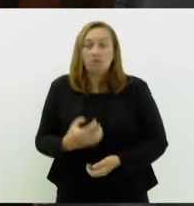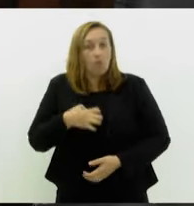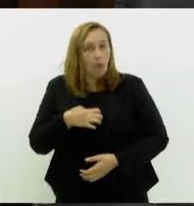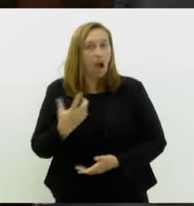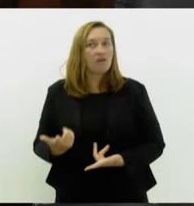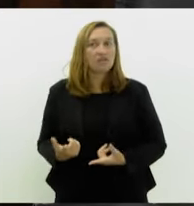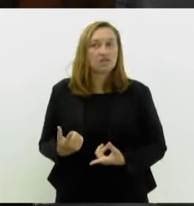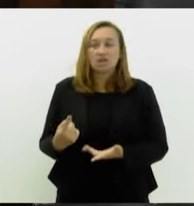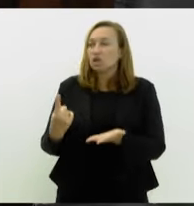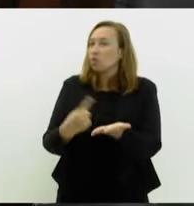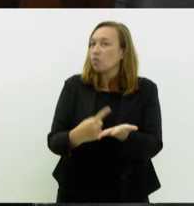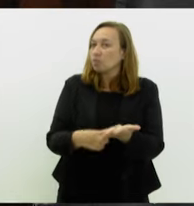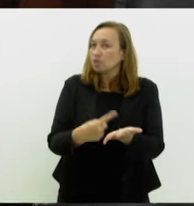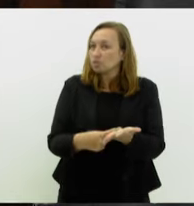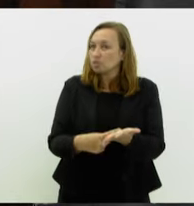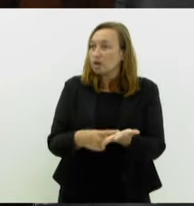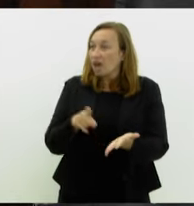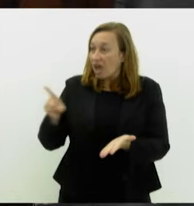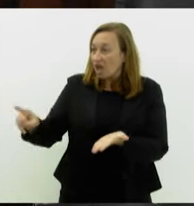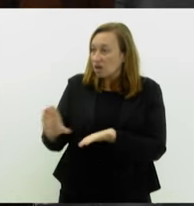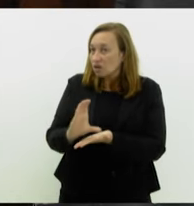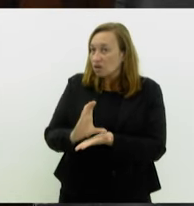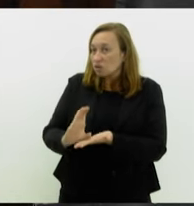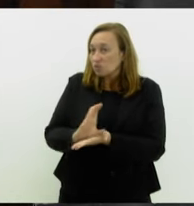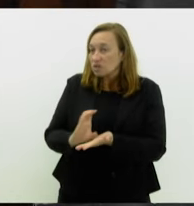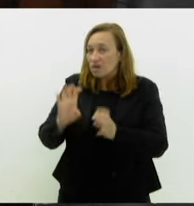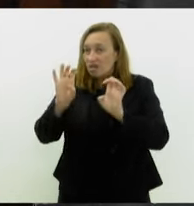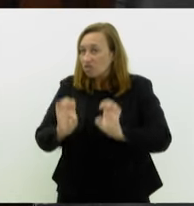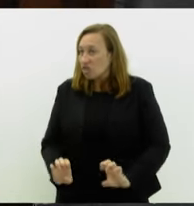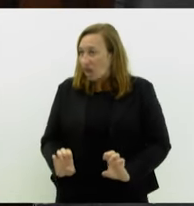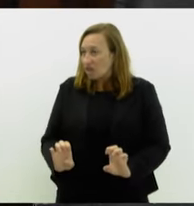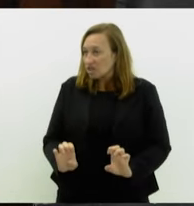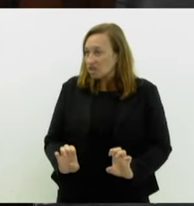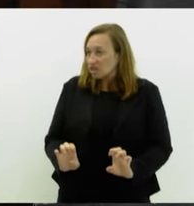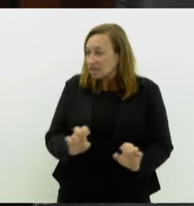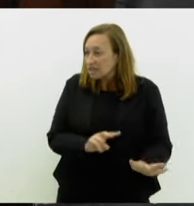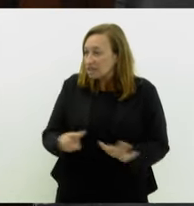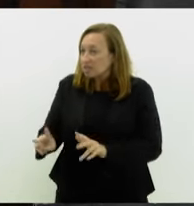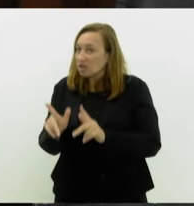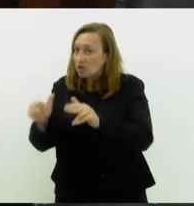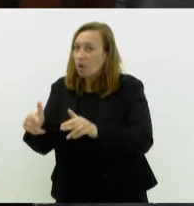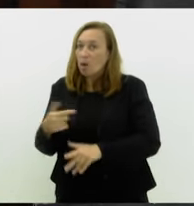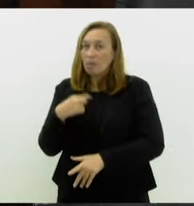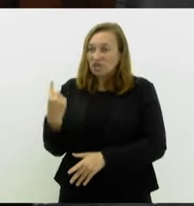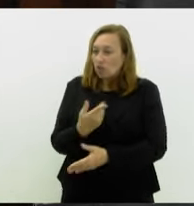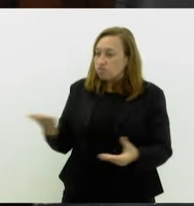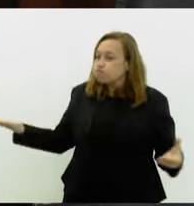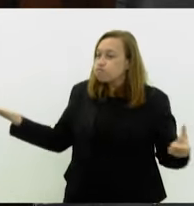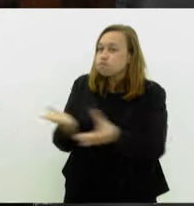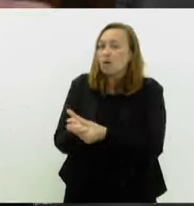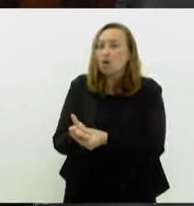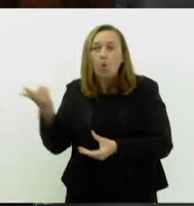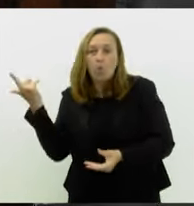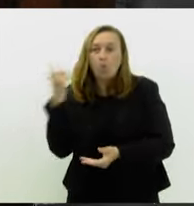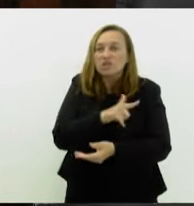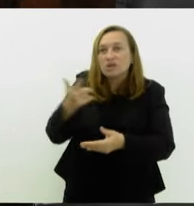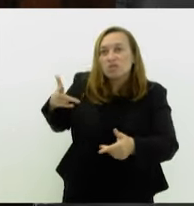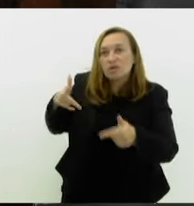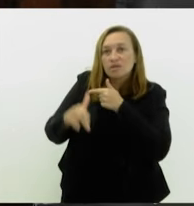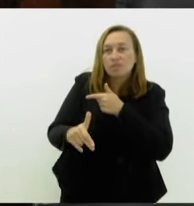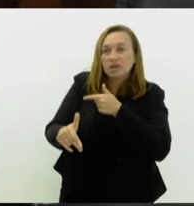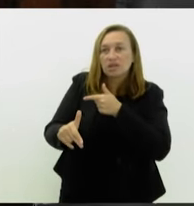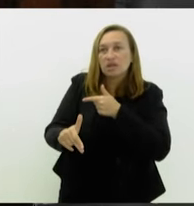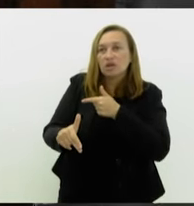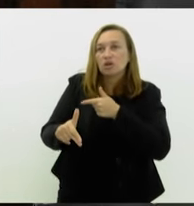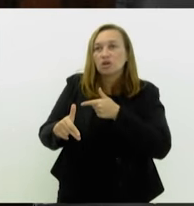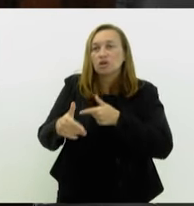marcou colocar ela no conselho de ética naquela mesma semana mas a gente entrou com uma liminar conseguiu impedir o